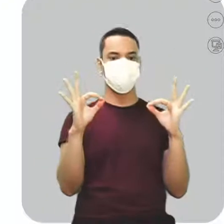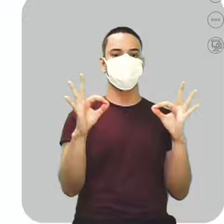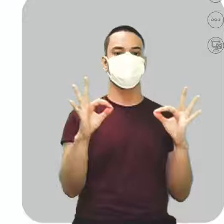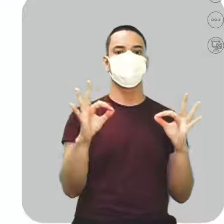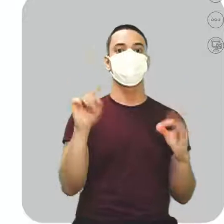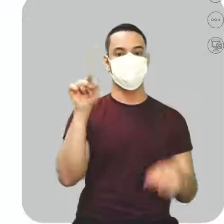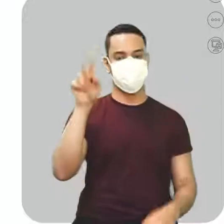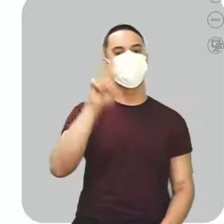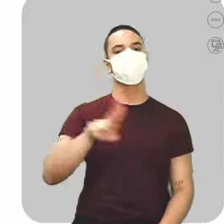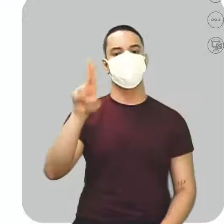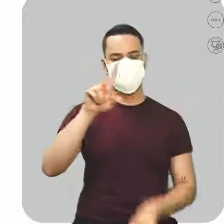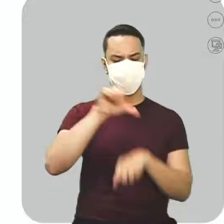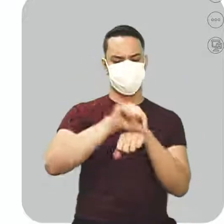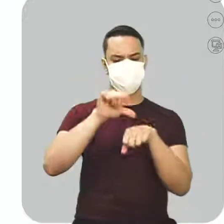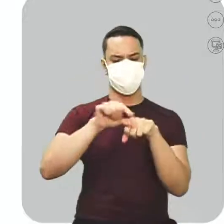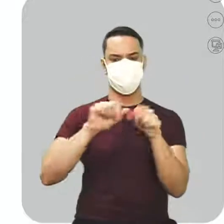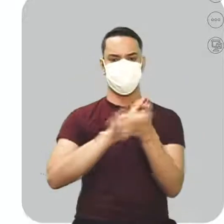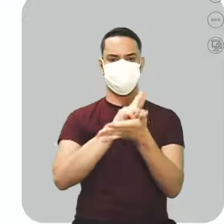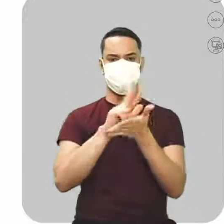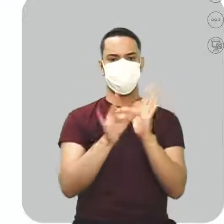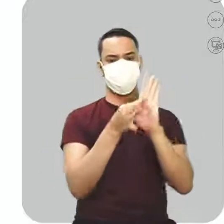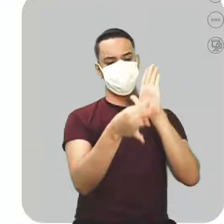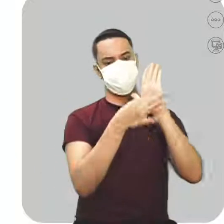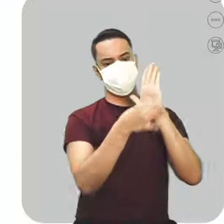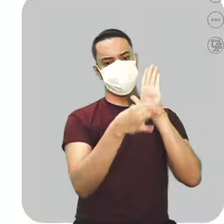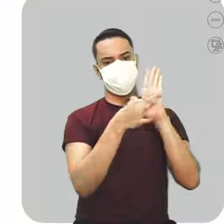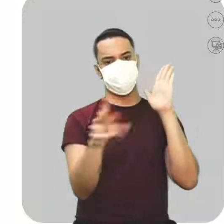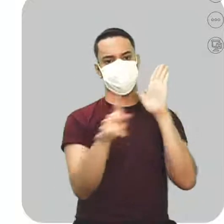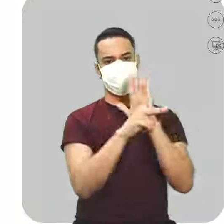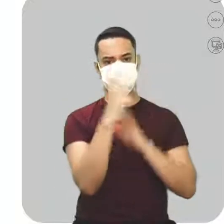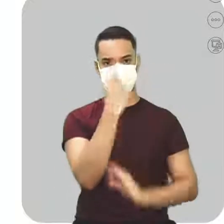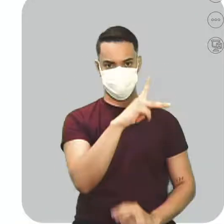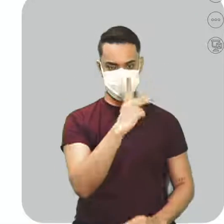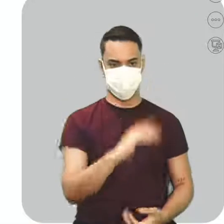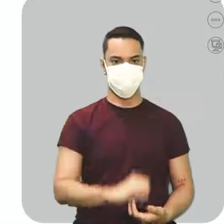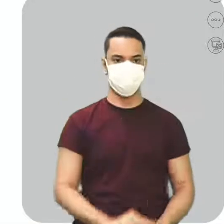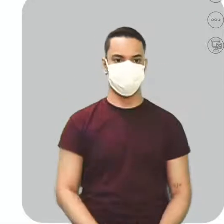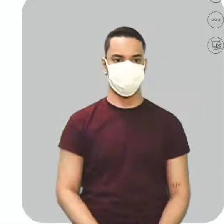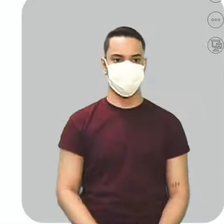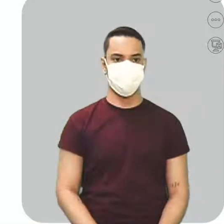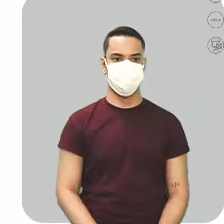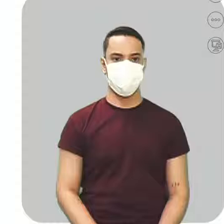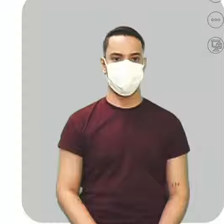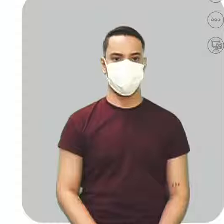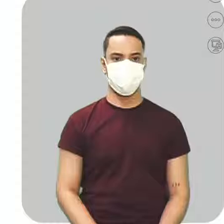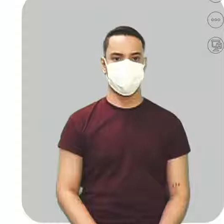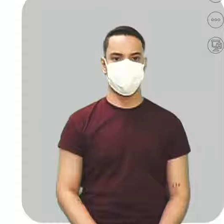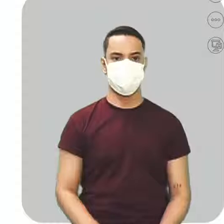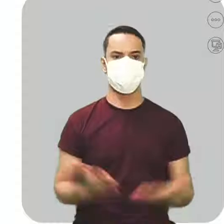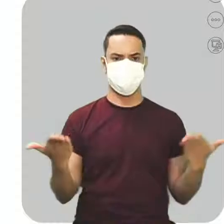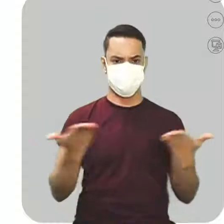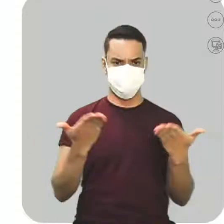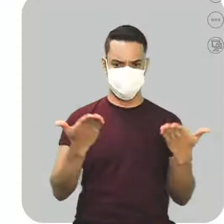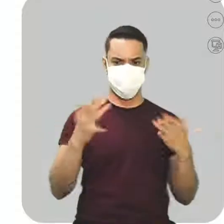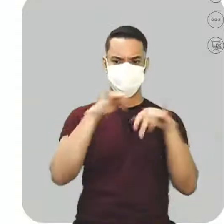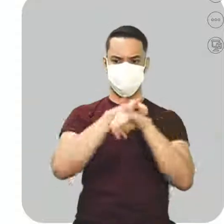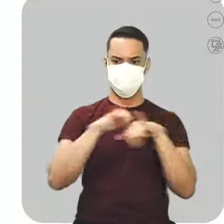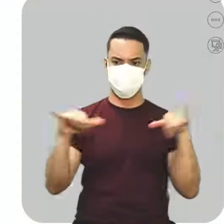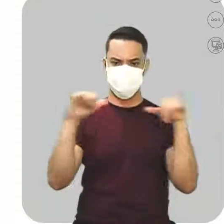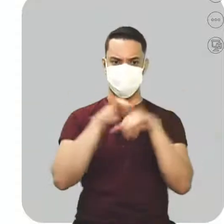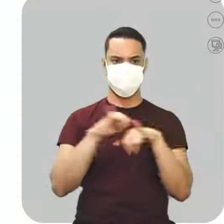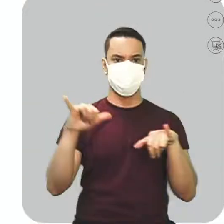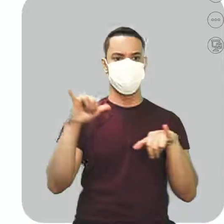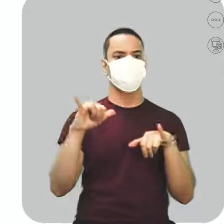ele usou esses recursos de argumentação, tá bom? Aqui, ó. O